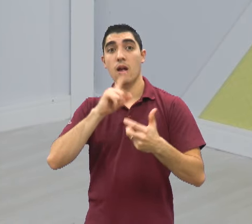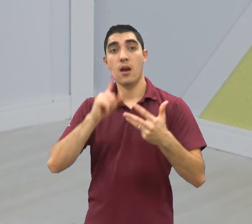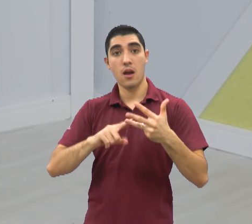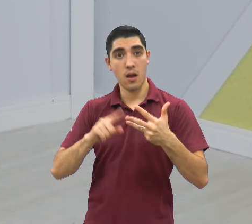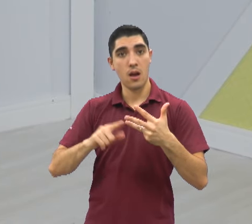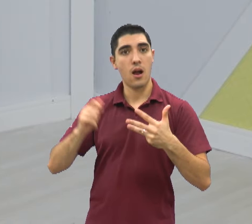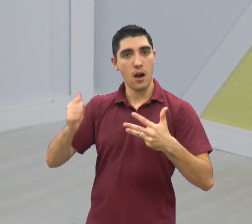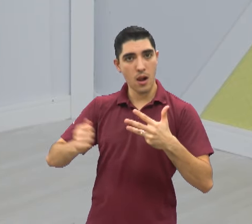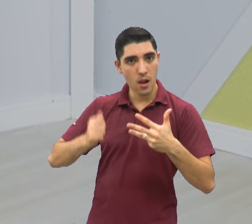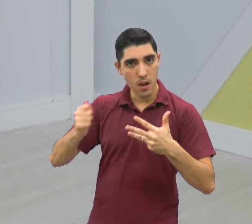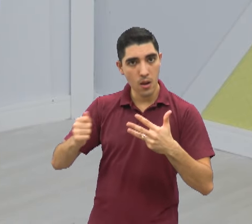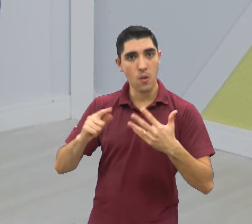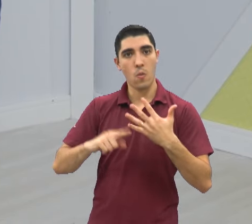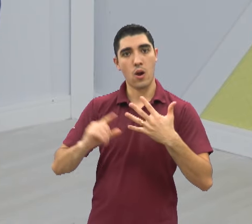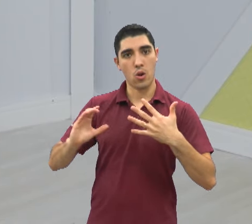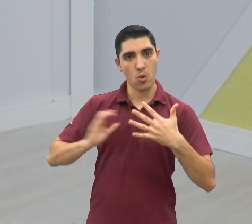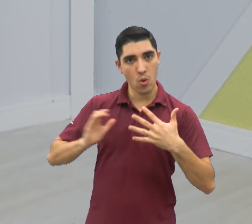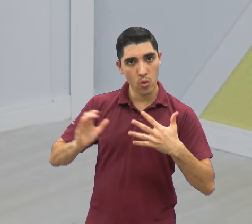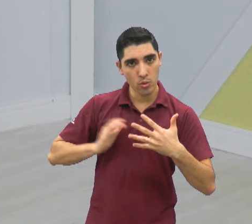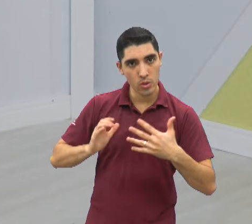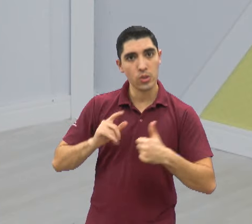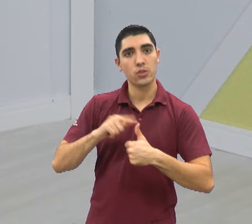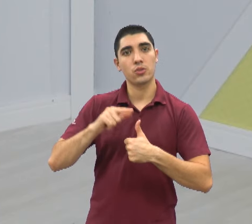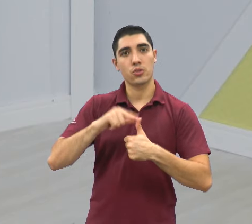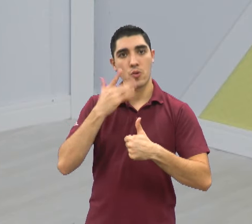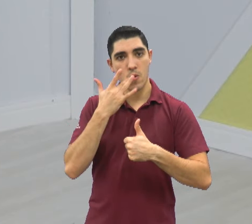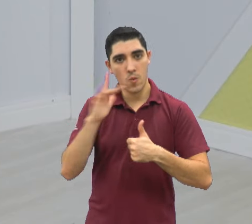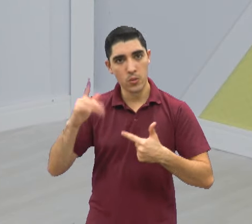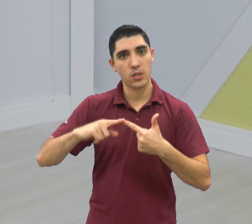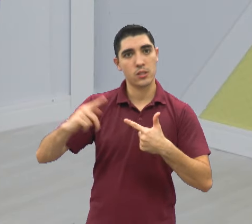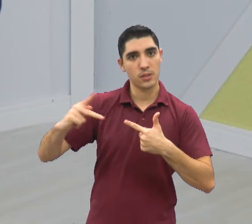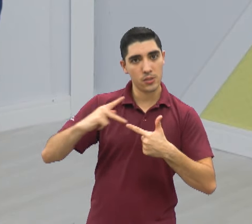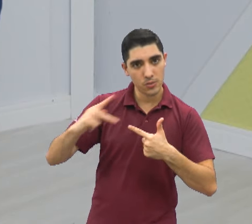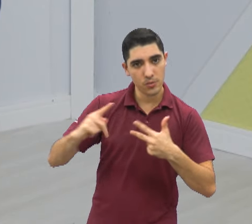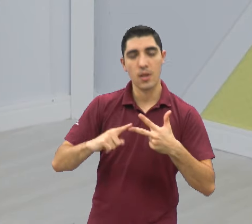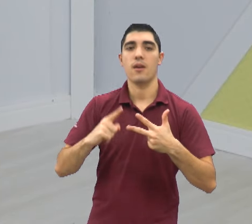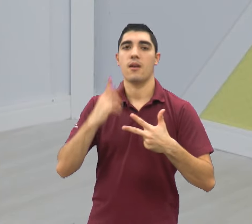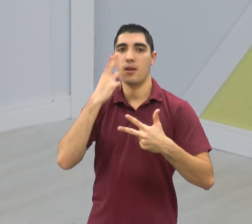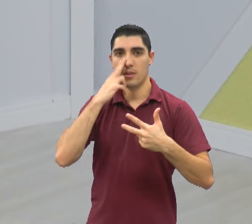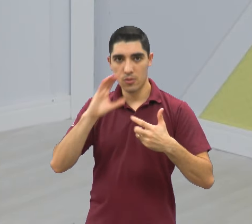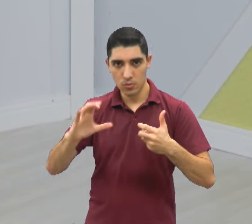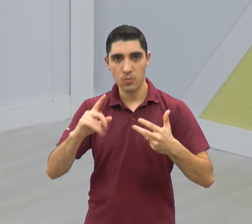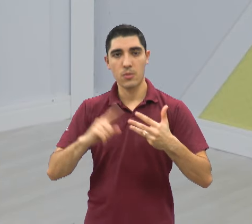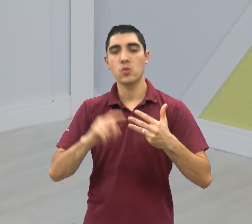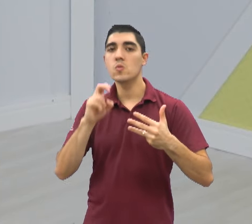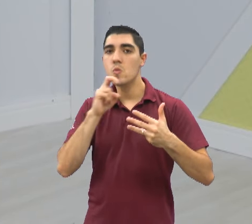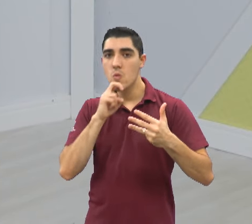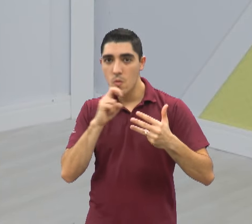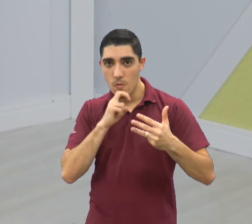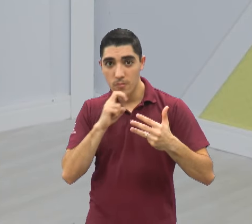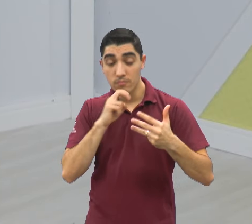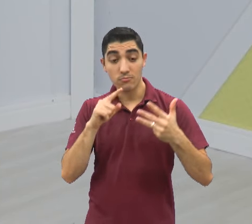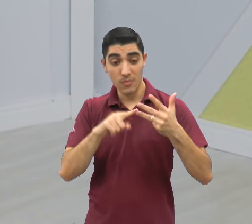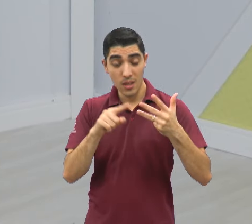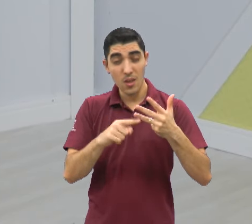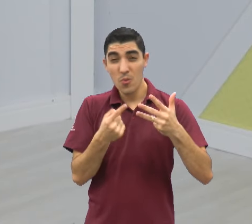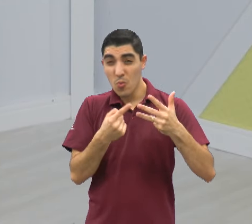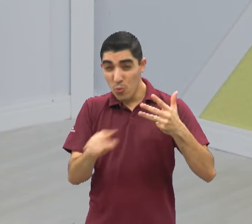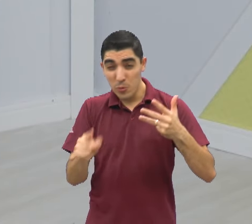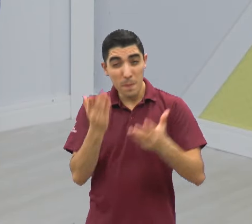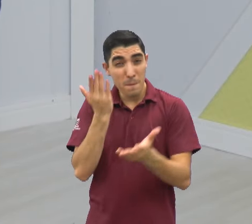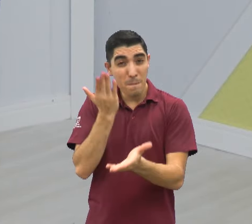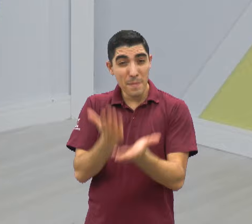5º, 6º, Ourinhos, 7º, São José Basquetebol, 8º, Catanduva, o Pro Esporte Sorocaba, mesmo na lanterna e perdendo todas as